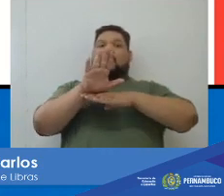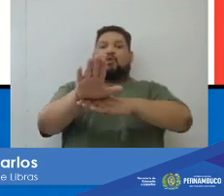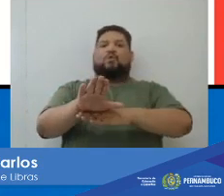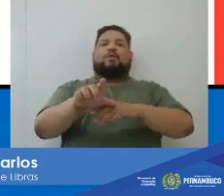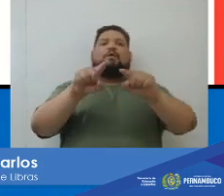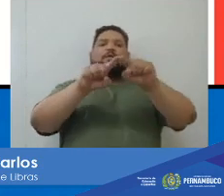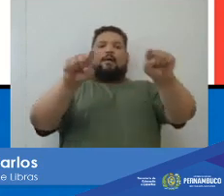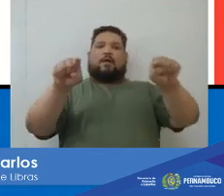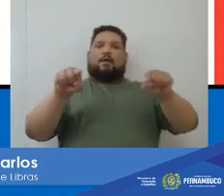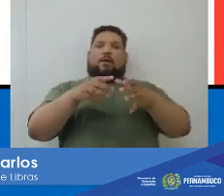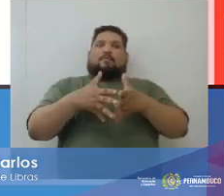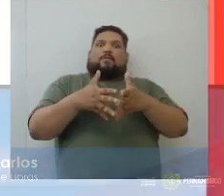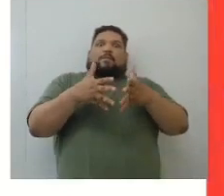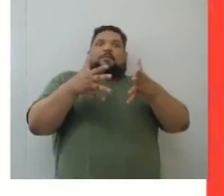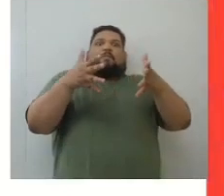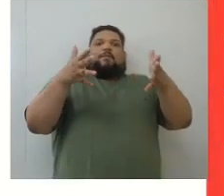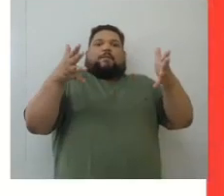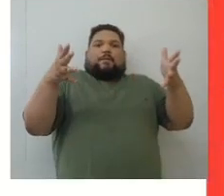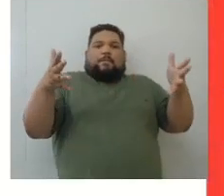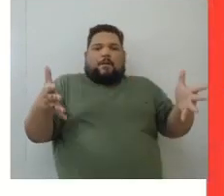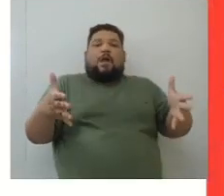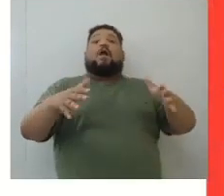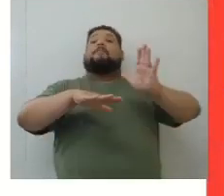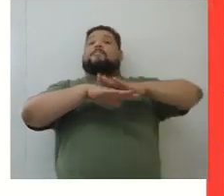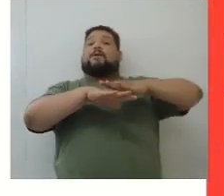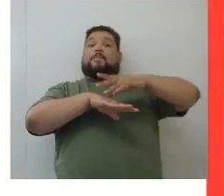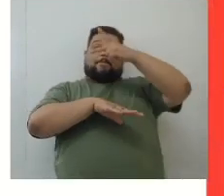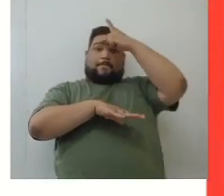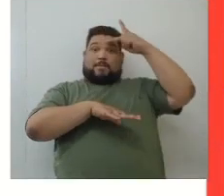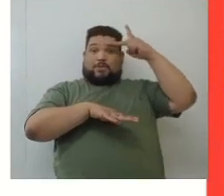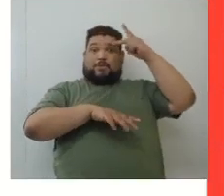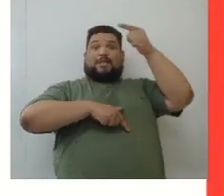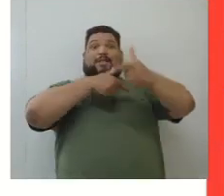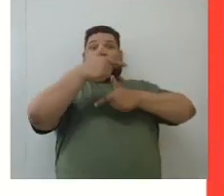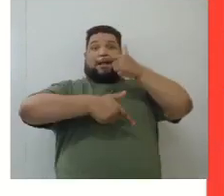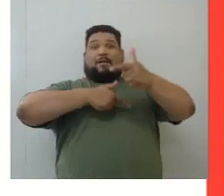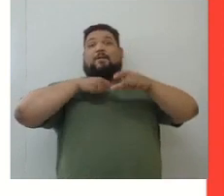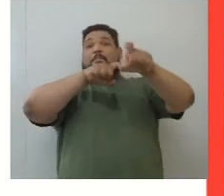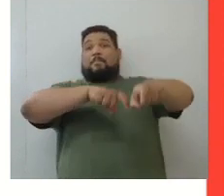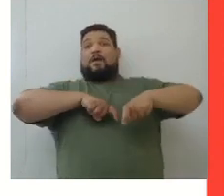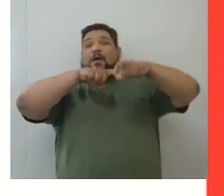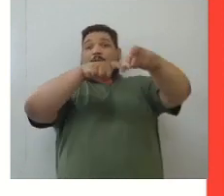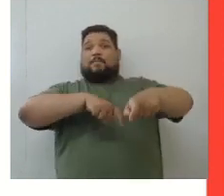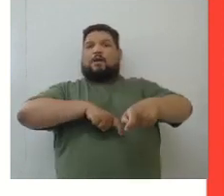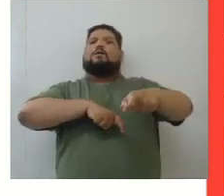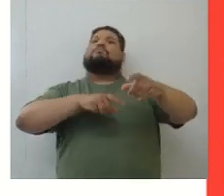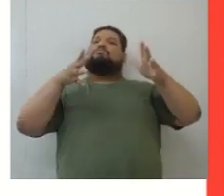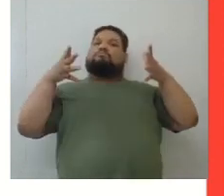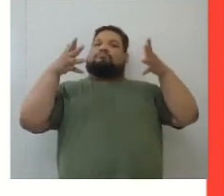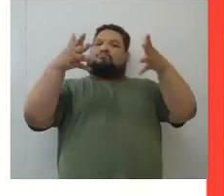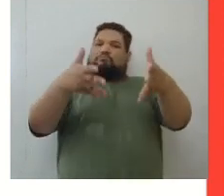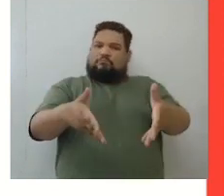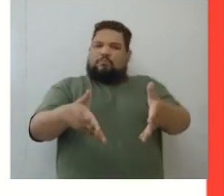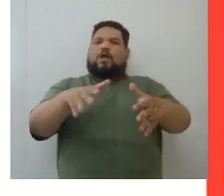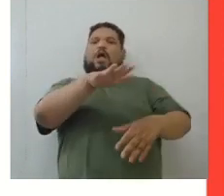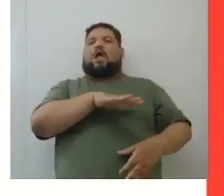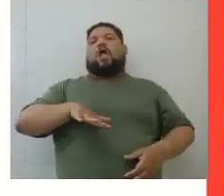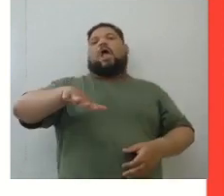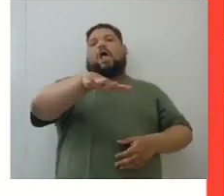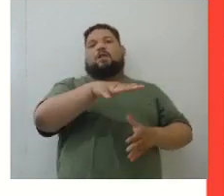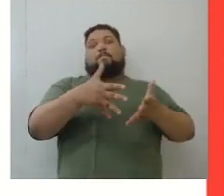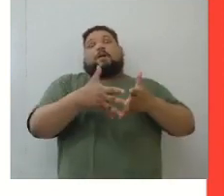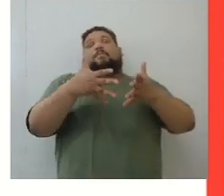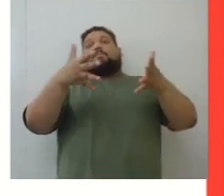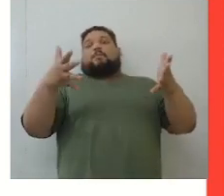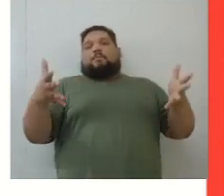latifúndios, onde a mão de obra utilizada para o trabalho será dotada desses lugares.